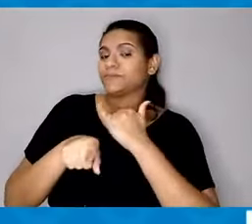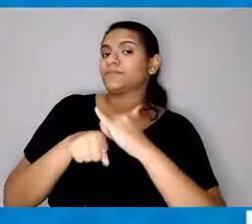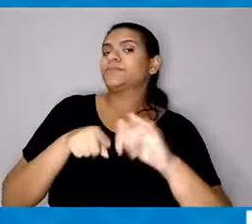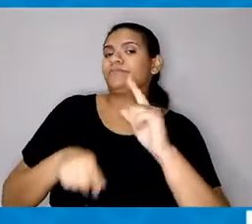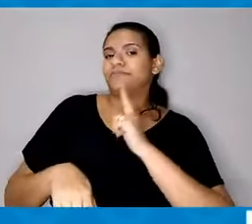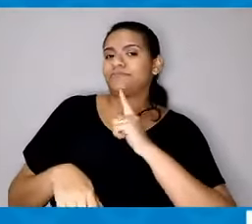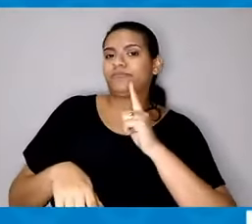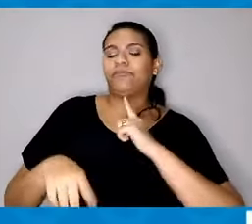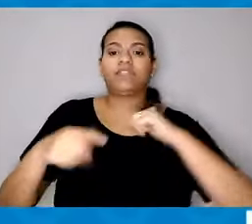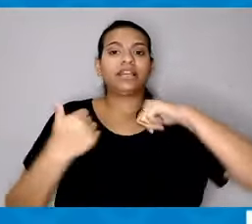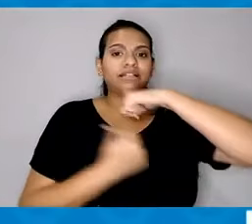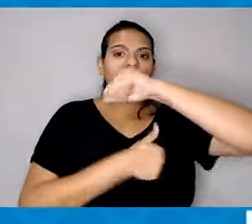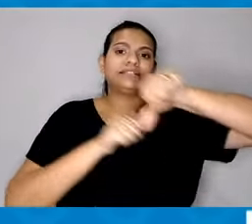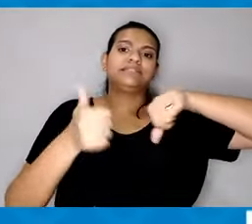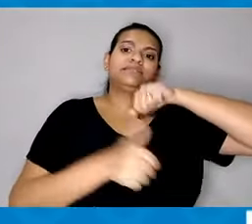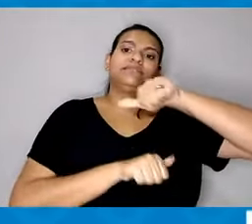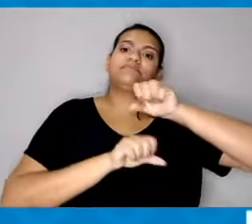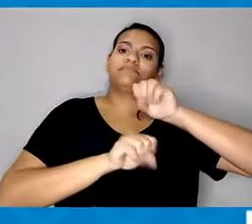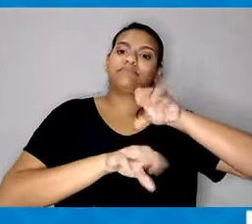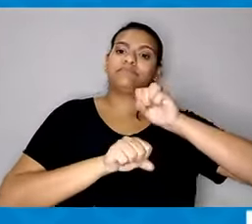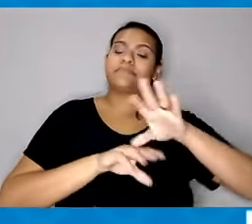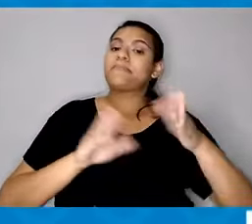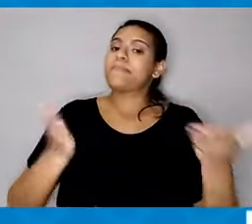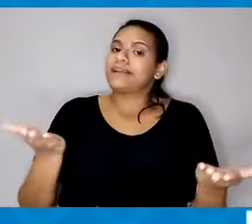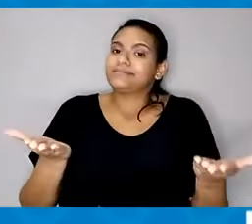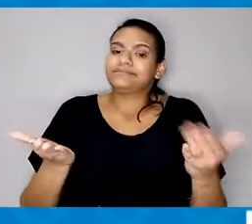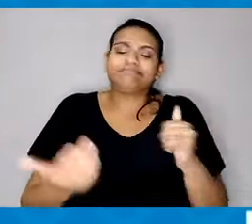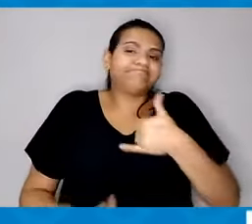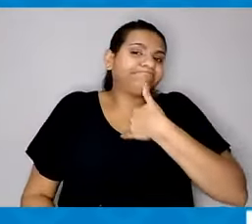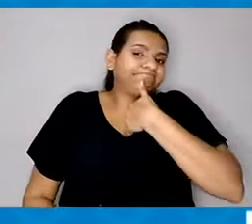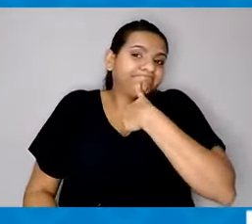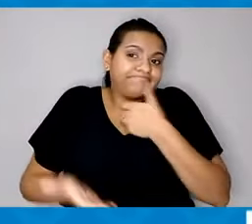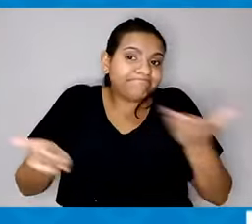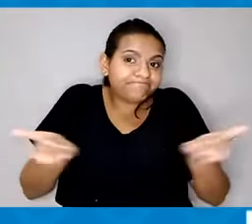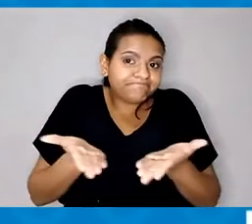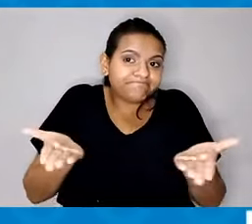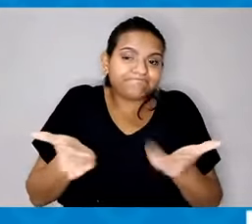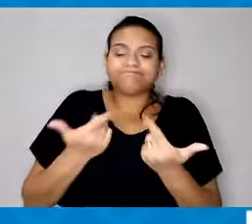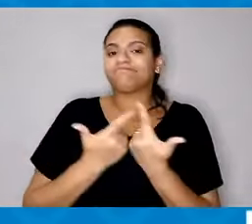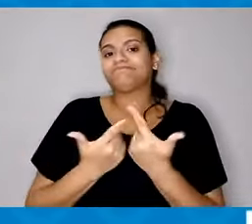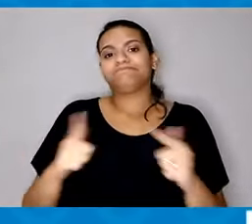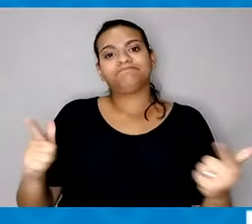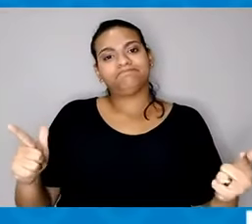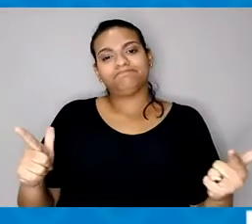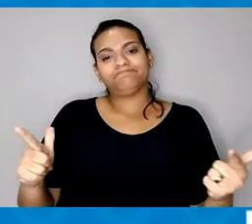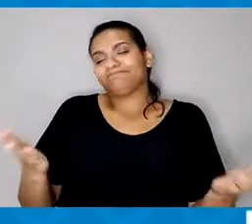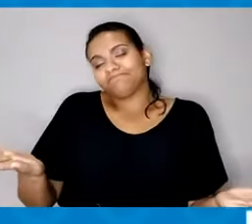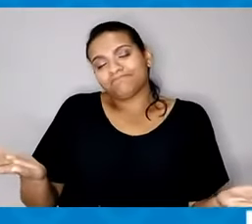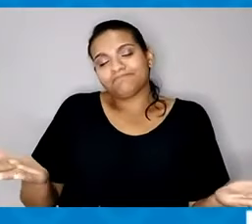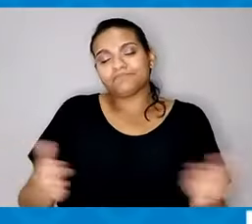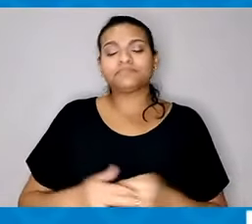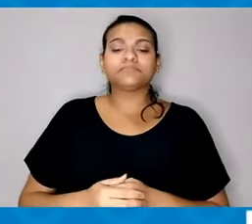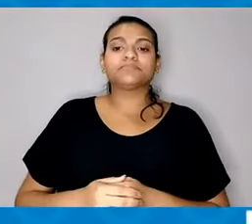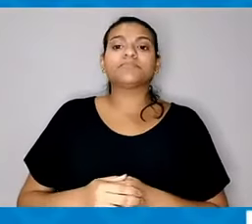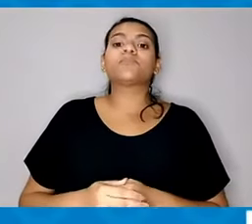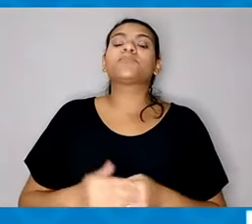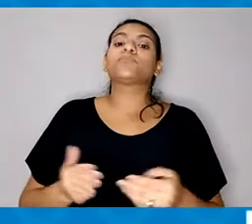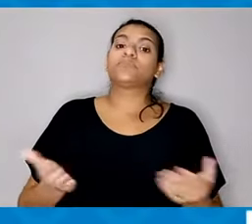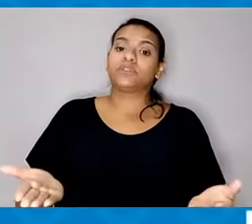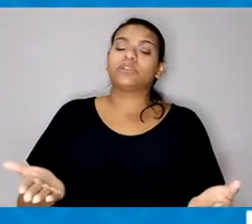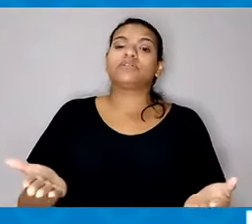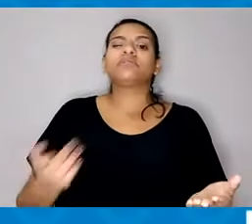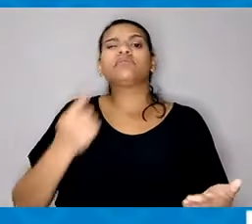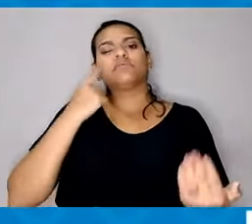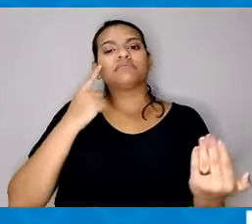transformação da educação, mas nós não temos isso. Estamos longe, na verdade, de ter isso, infelizmente. Então, vai depender